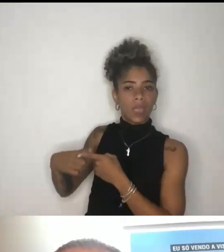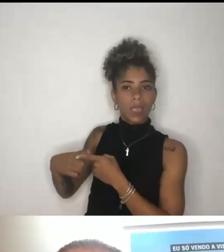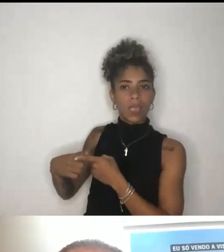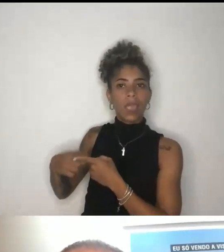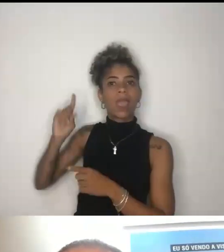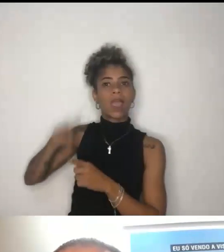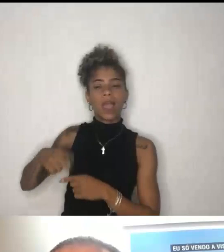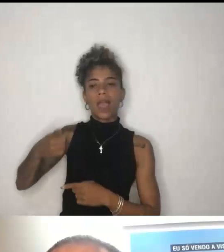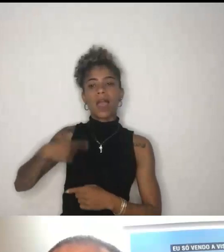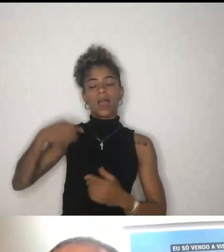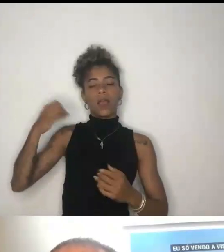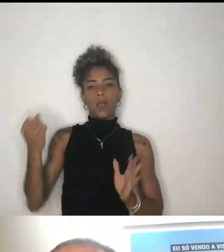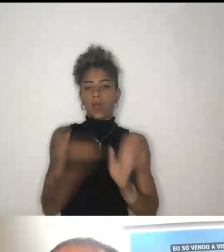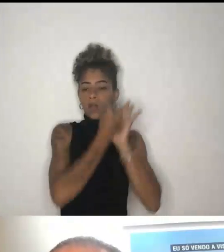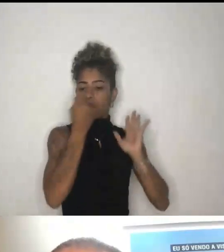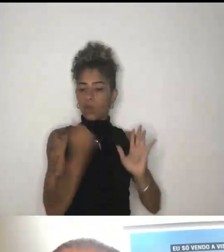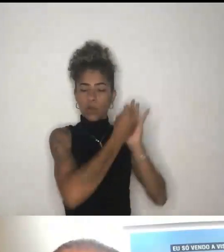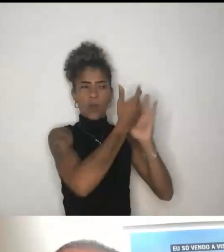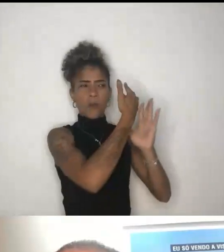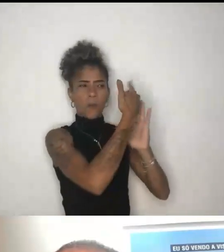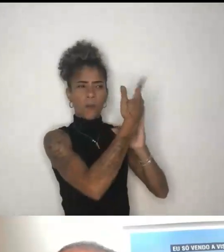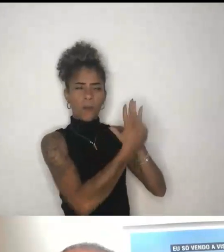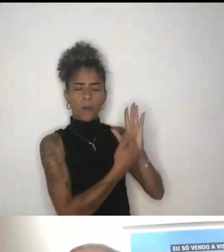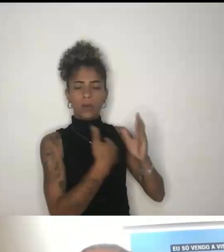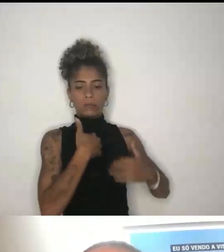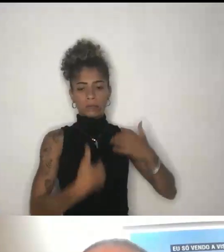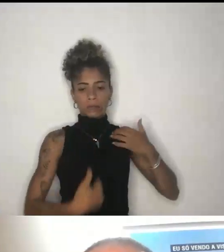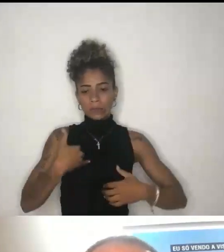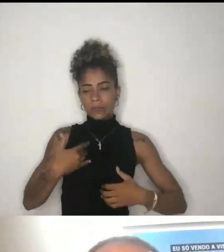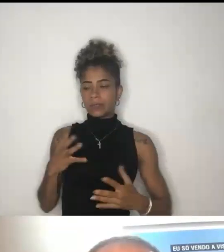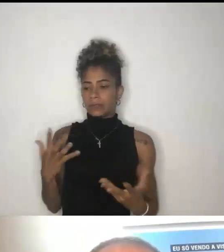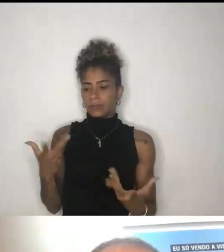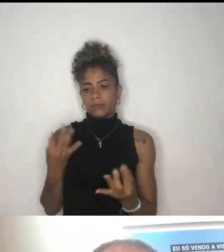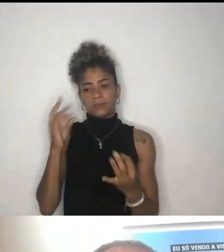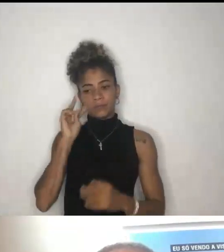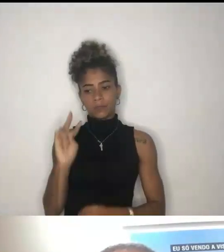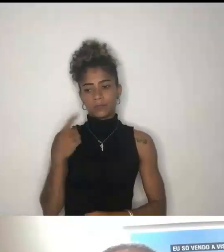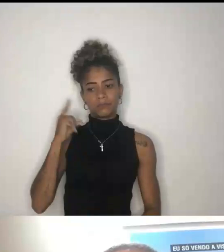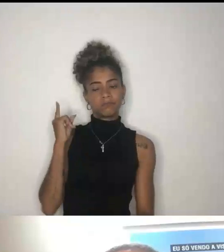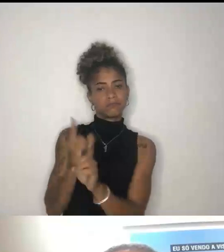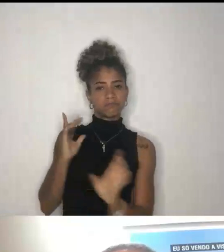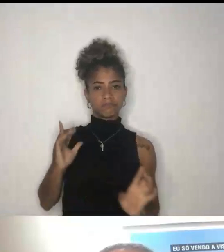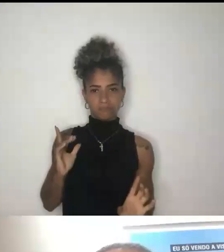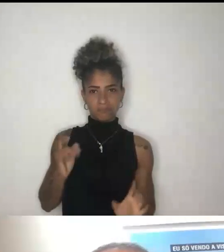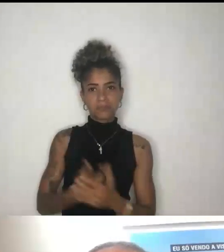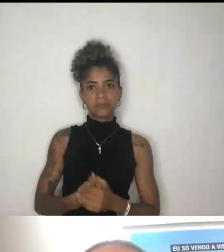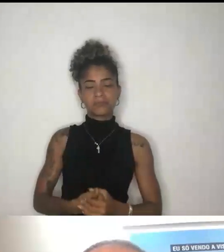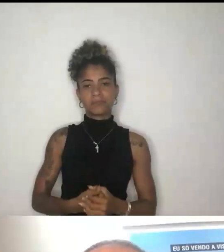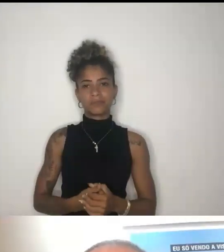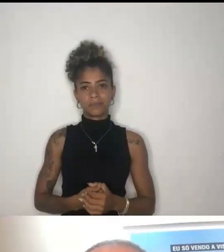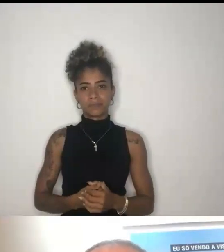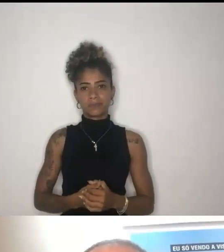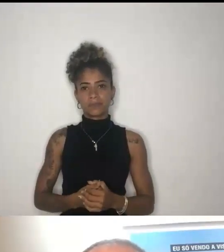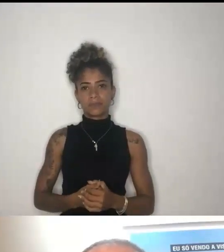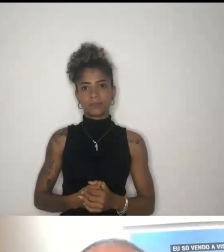cada uma das pessoas em lugares muito diversos é muito lindo ver isso isso acontecer e através